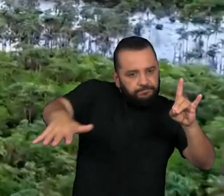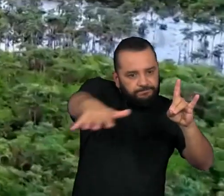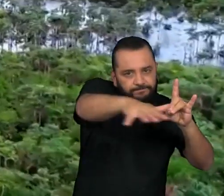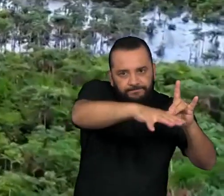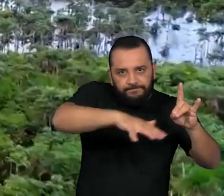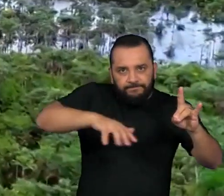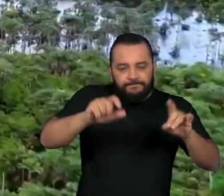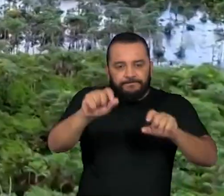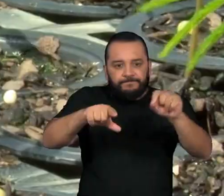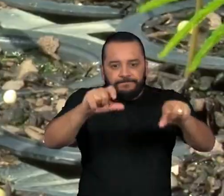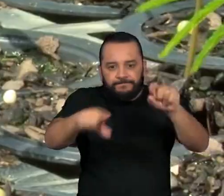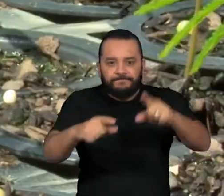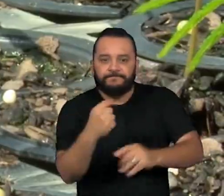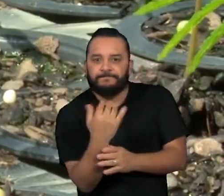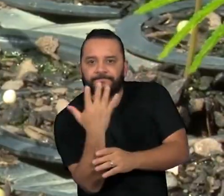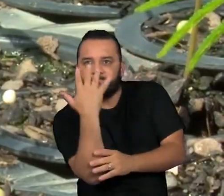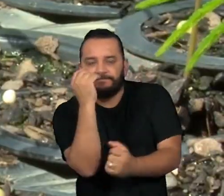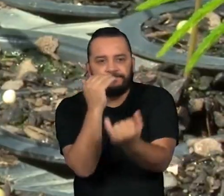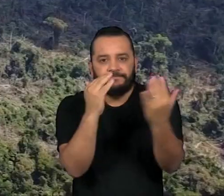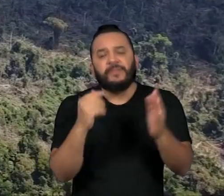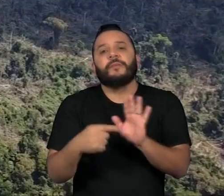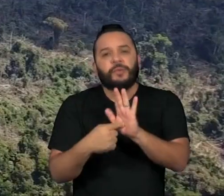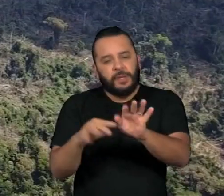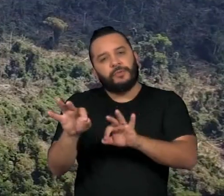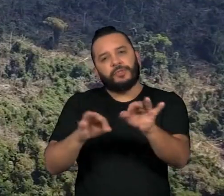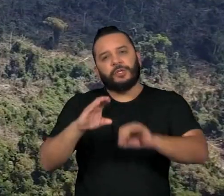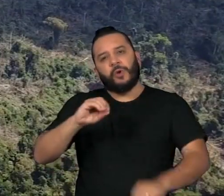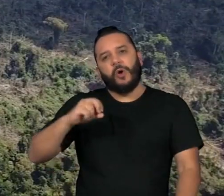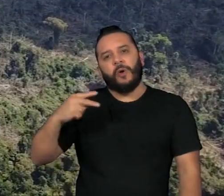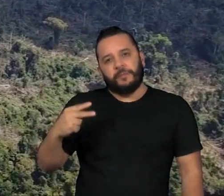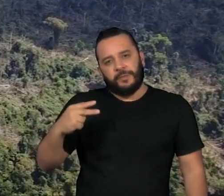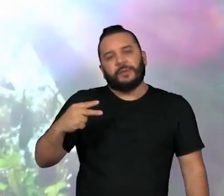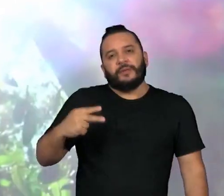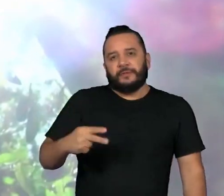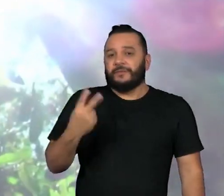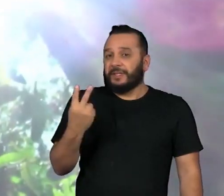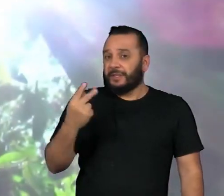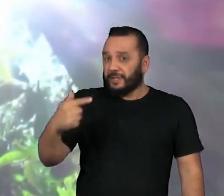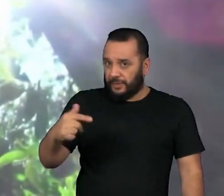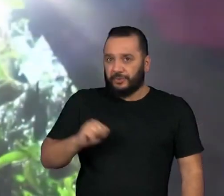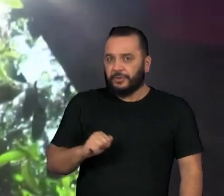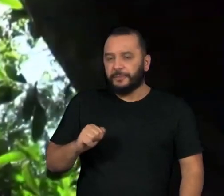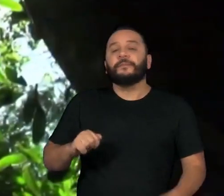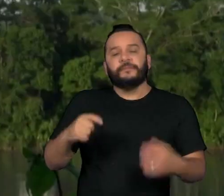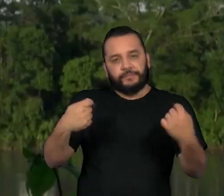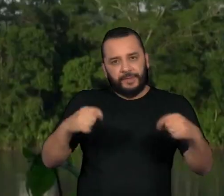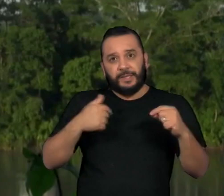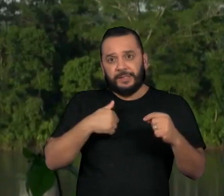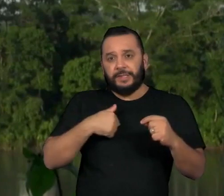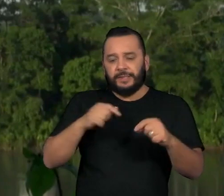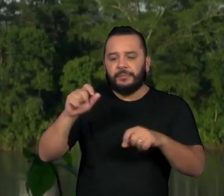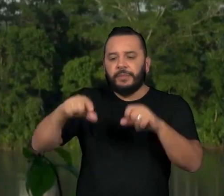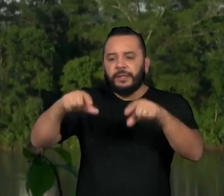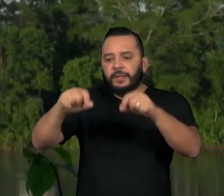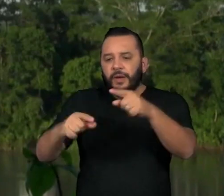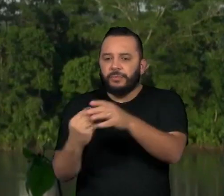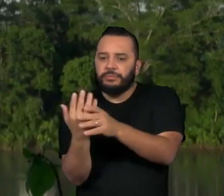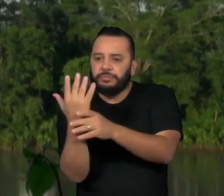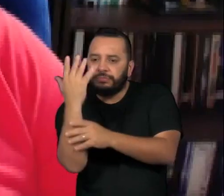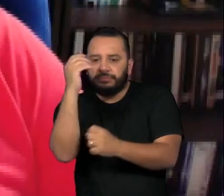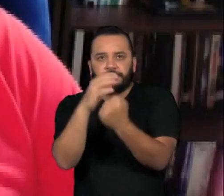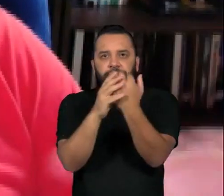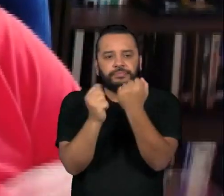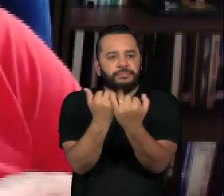2 eixos, o replantio de árvores, onde a floresta está mais degradada, e a regeneração natural, desocupando